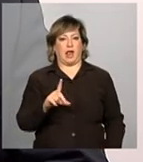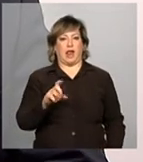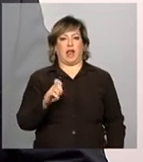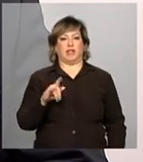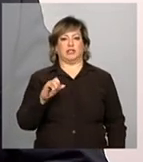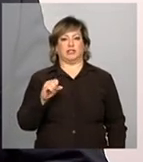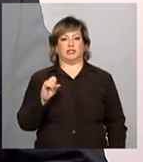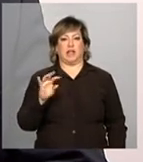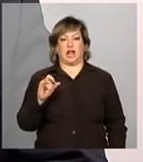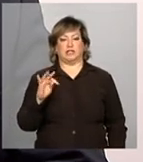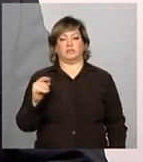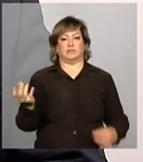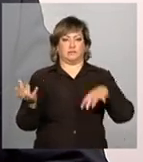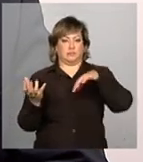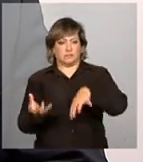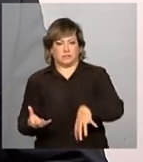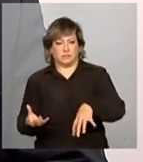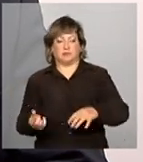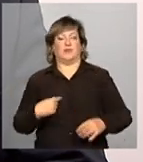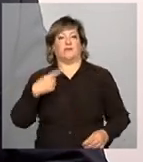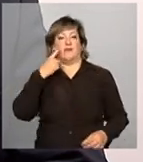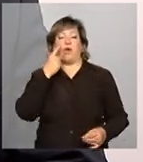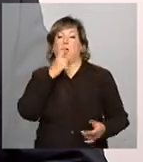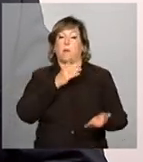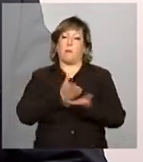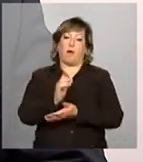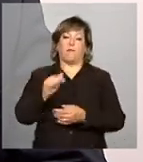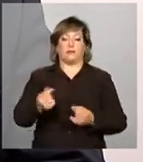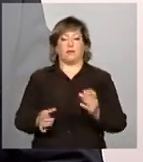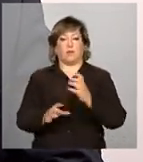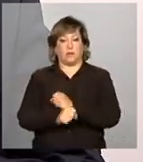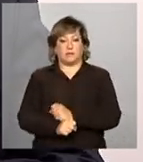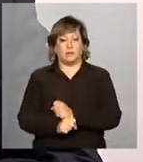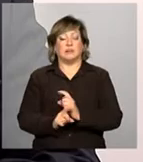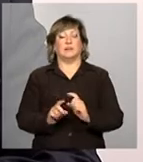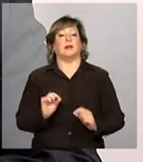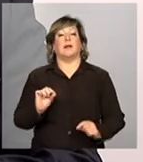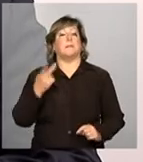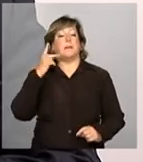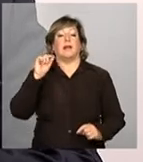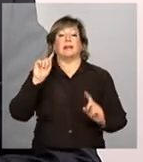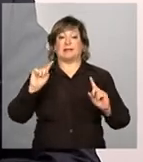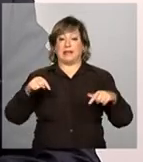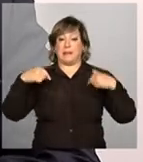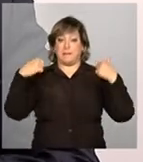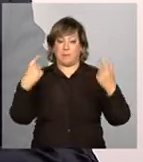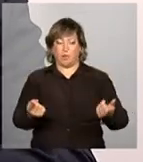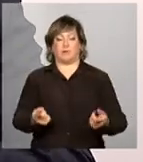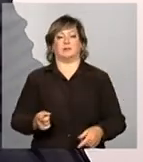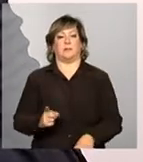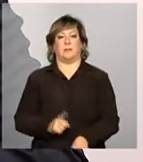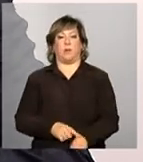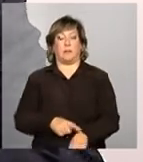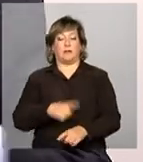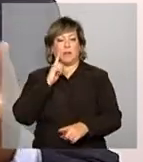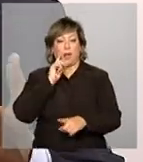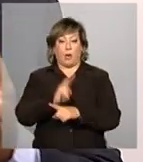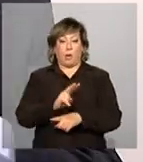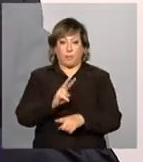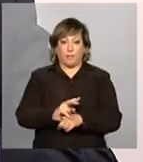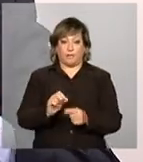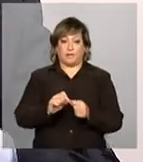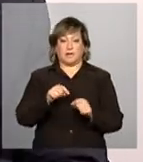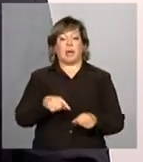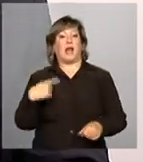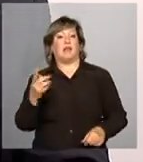né para para as câmeras para aprovar esse orçamento e que para que depois na no momento da do acompanhamento da execução